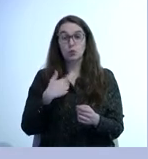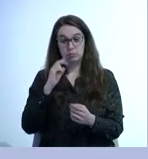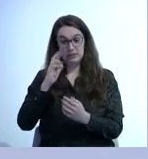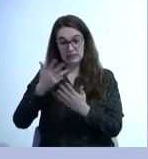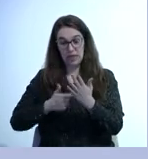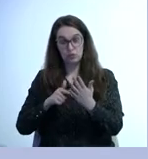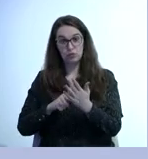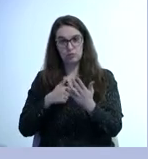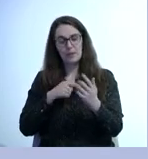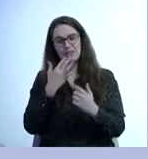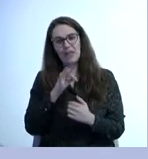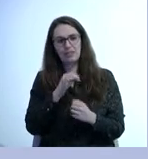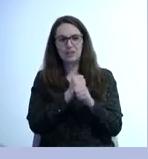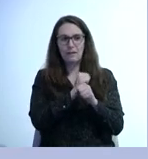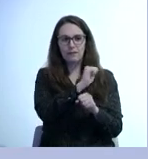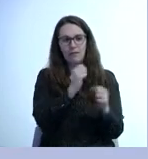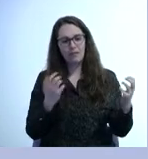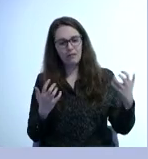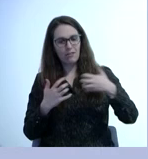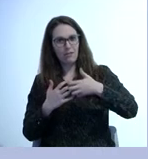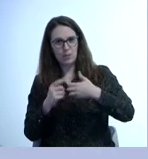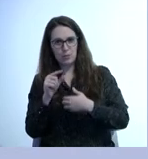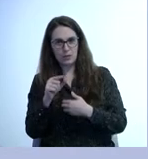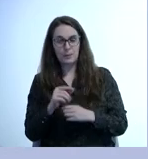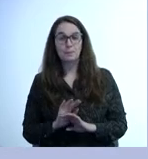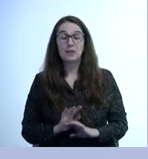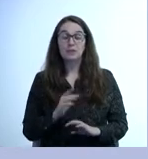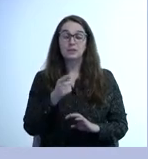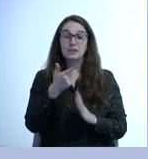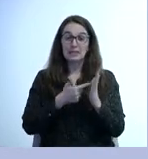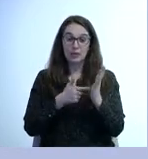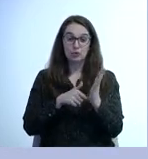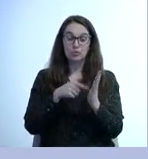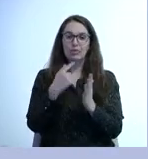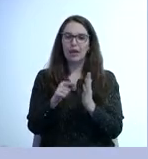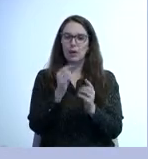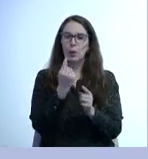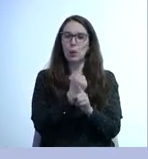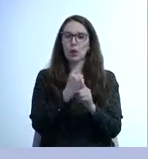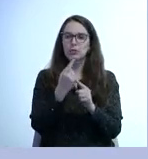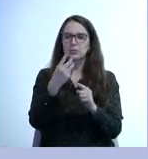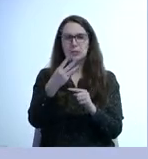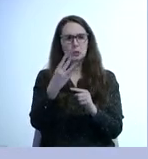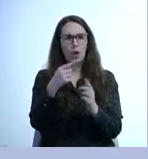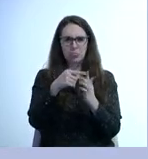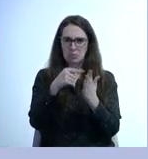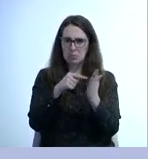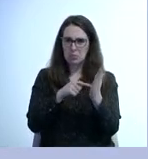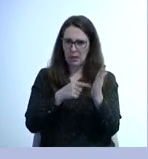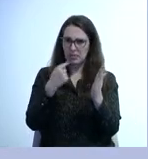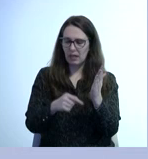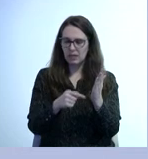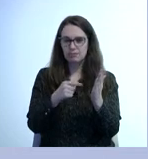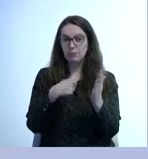que, e são no fundo três ou quatro tópicos que eu continuo a pensar que são muito centrais. Um